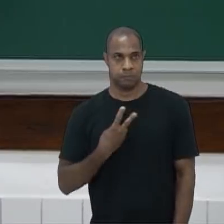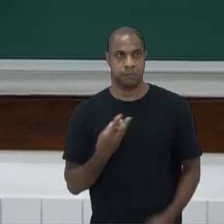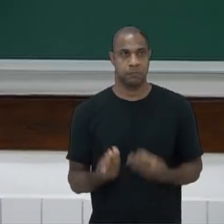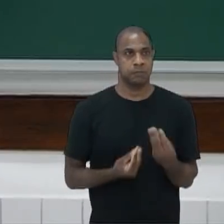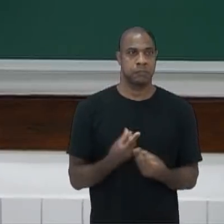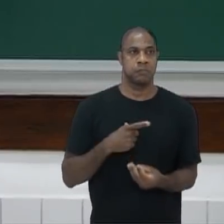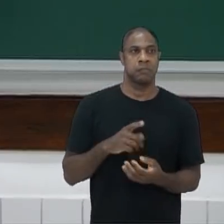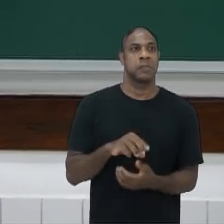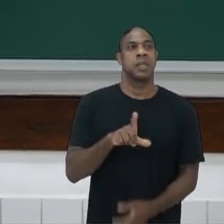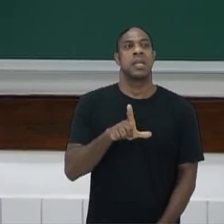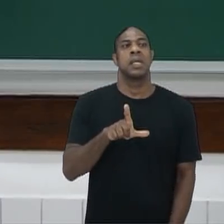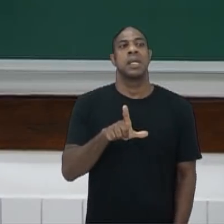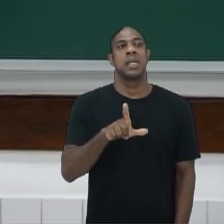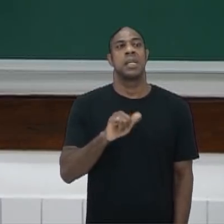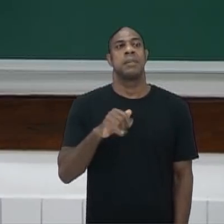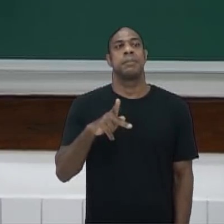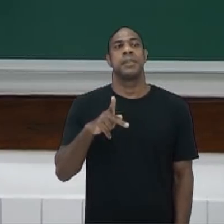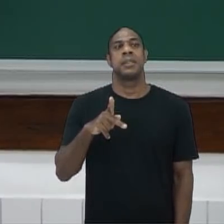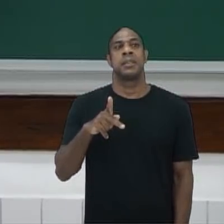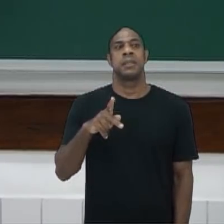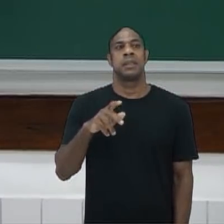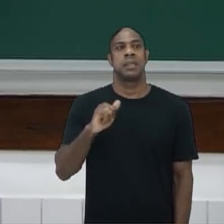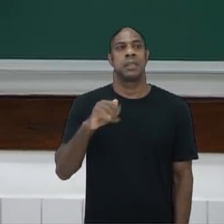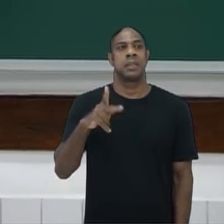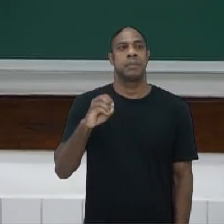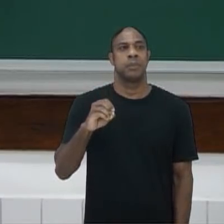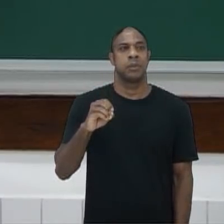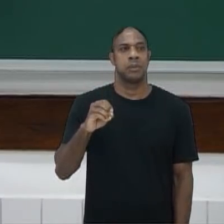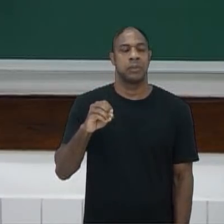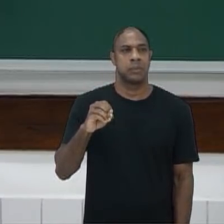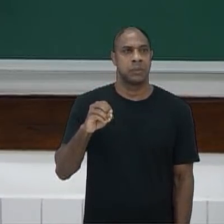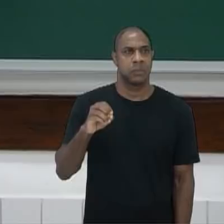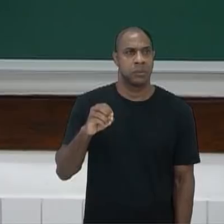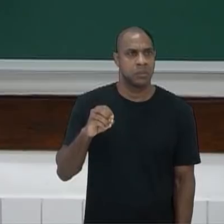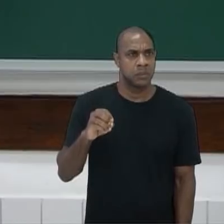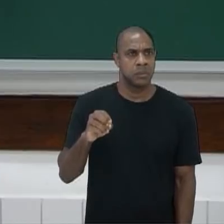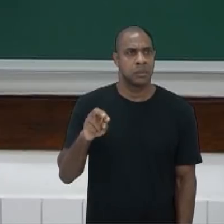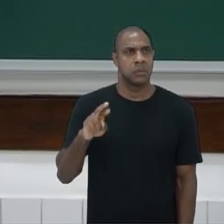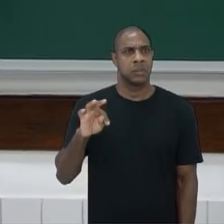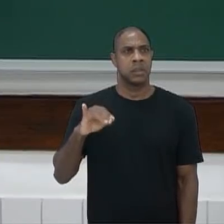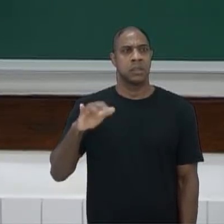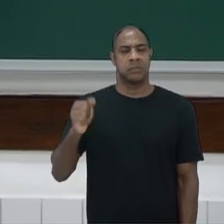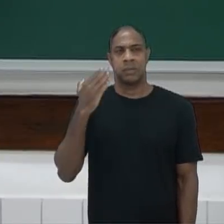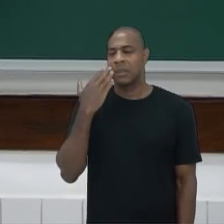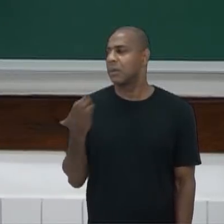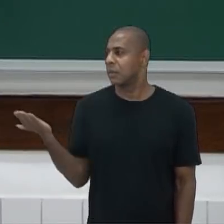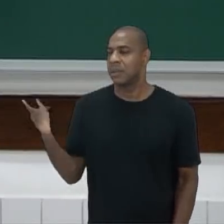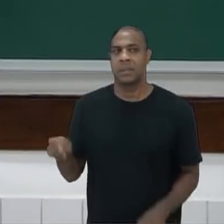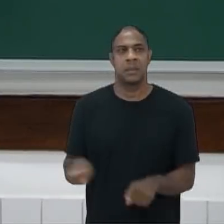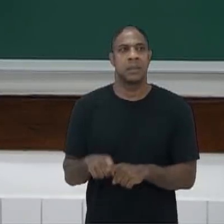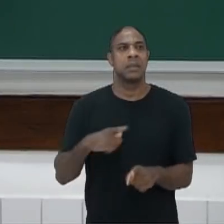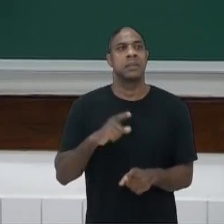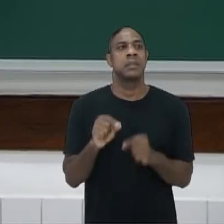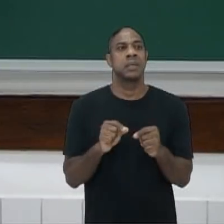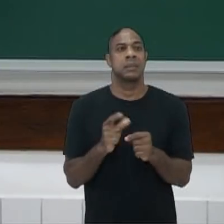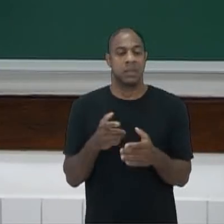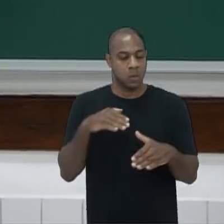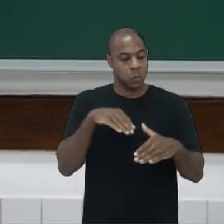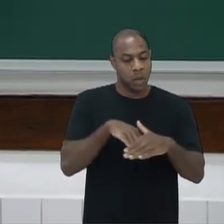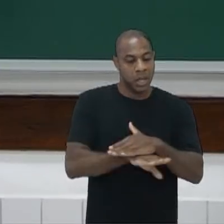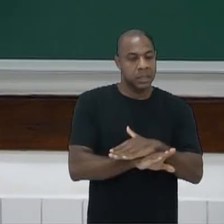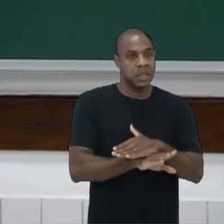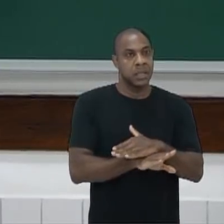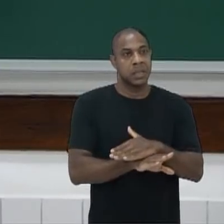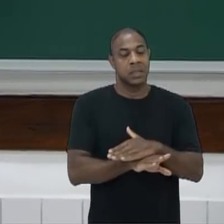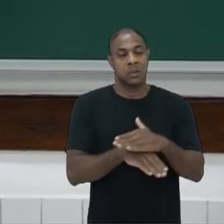e estruturas, e são bolsinhas, são saquinhos achatados que têm a função de